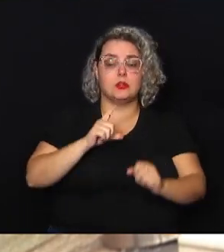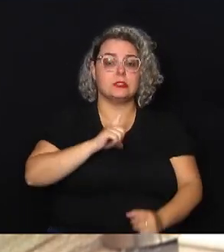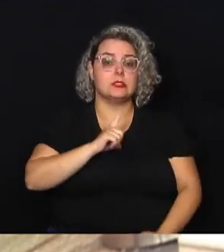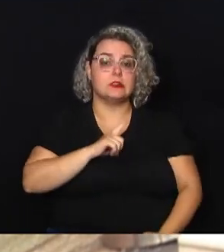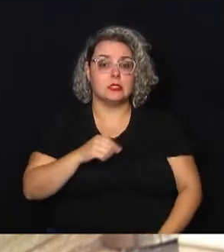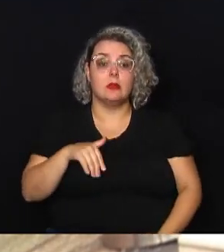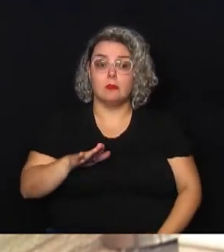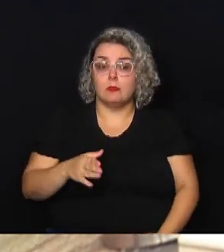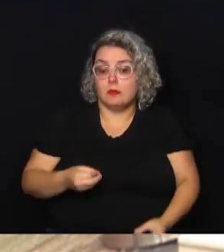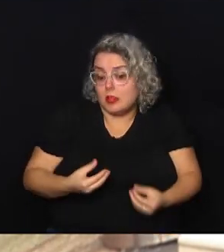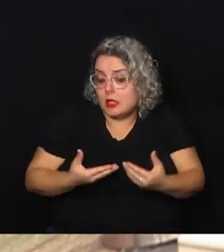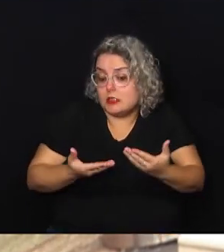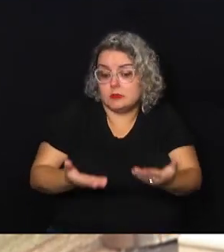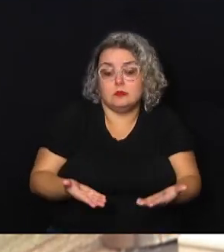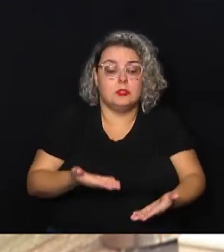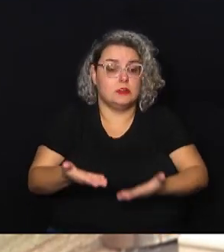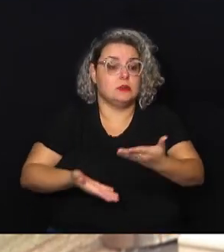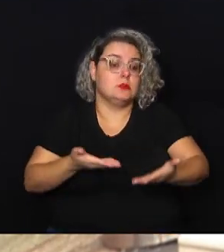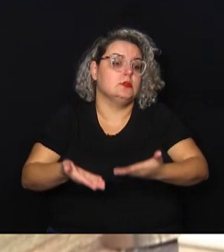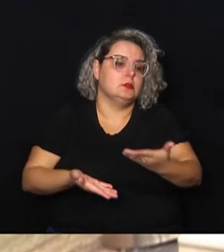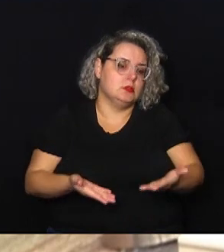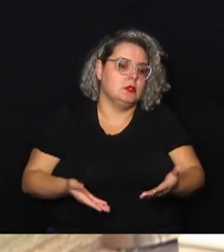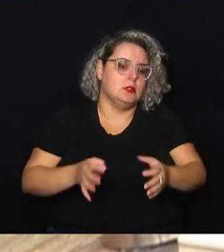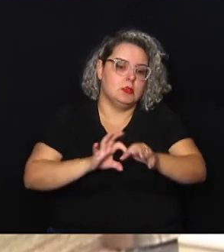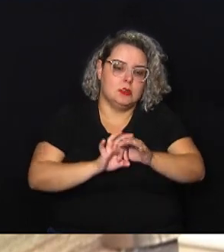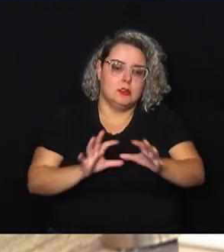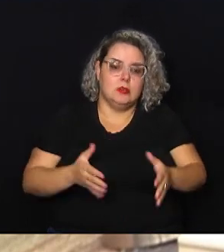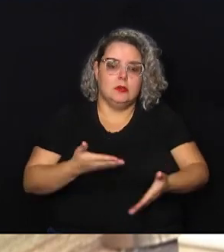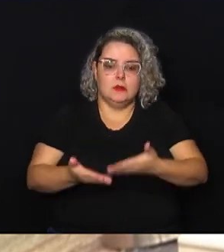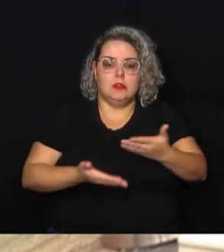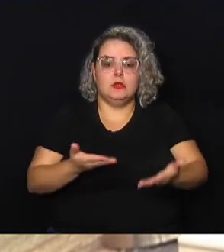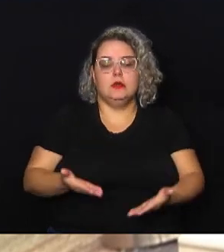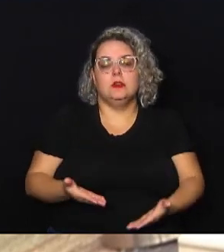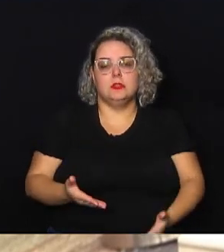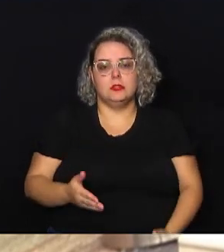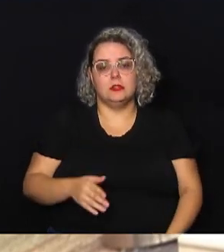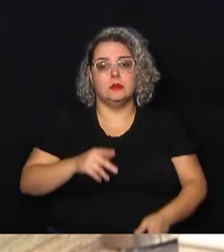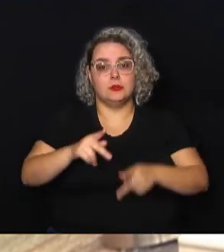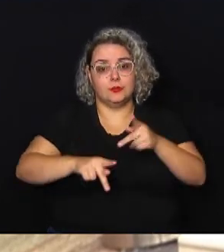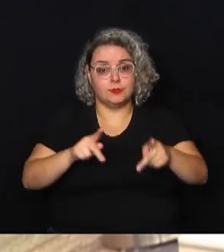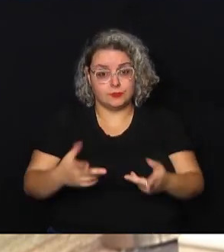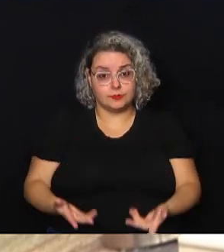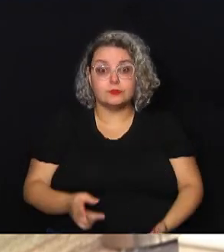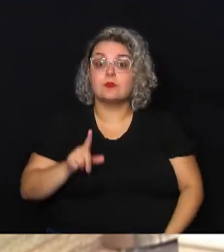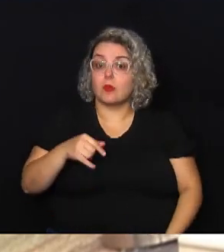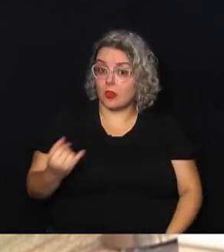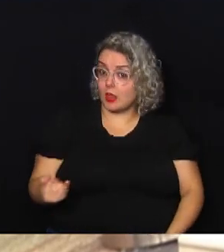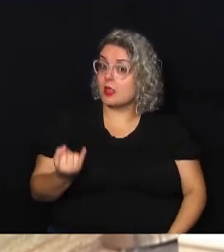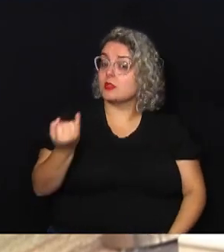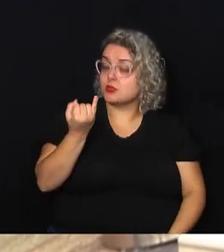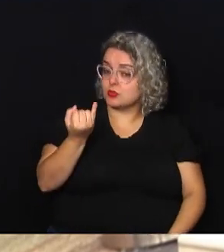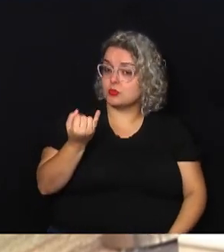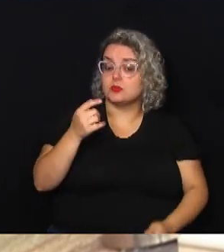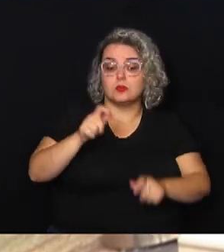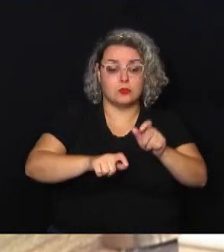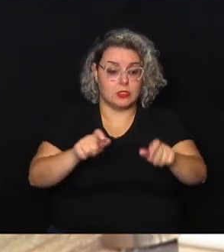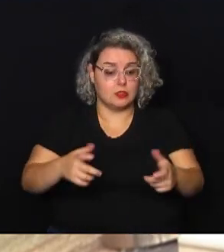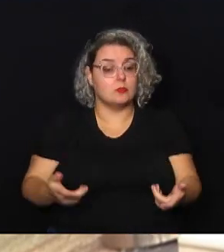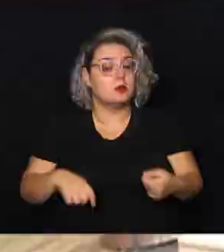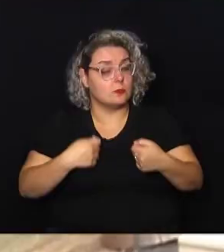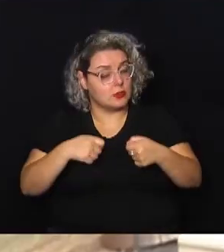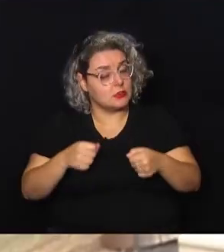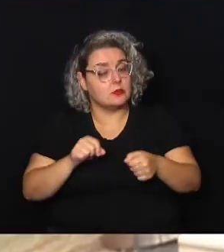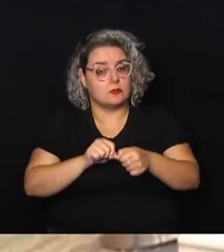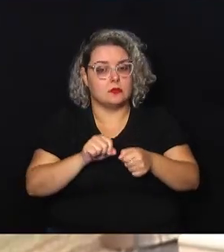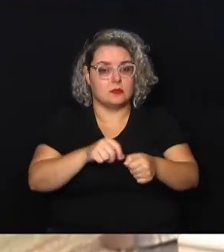oferta desse serviço e disponibilizar esse serviço à população que é suma importância para as pessoas precisam fazer